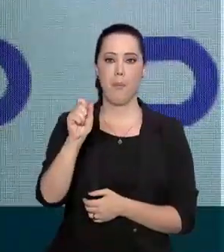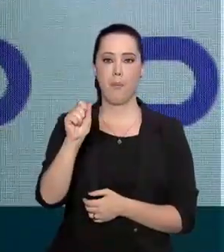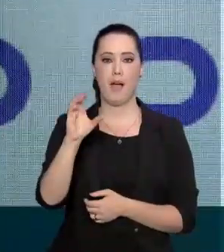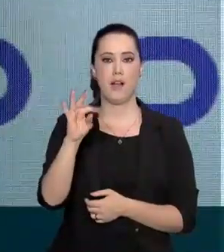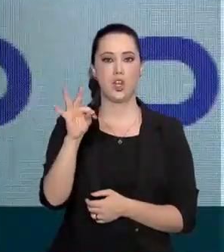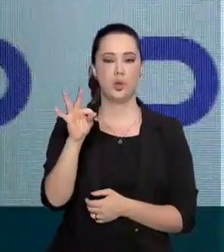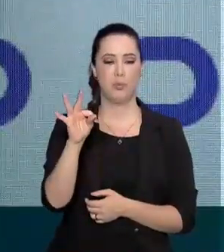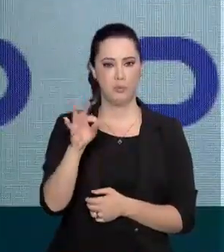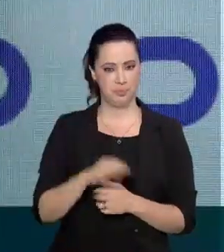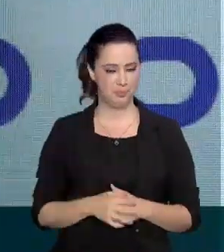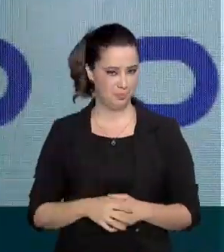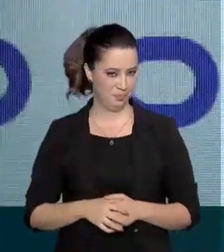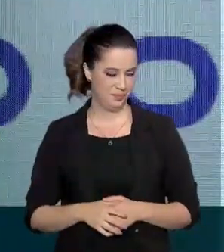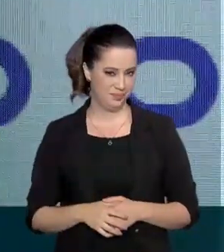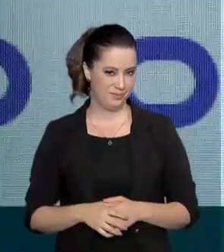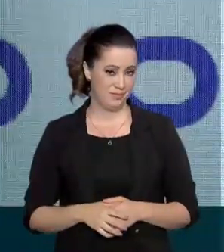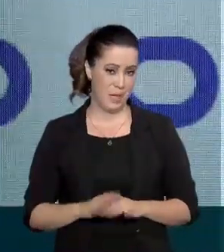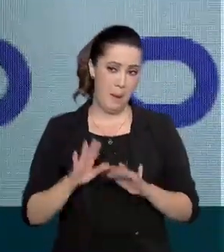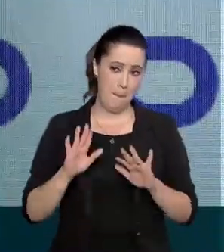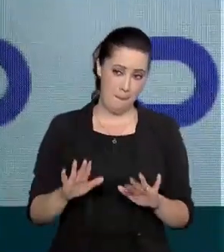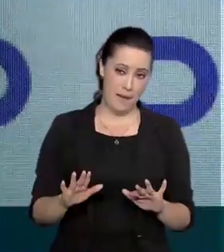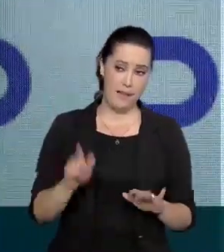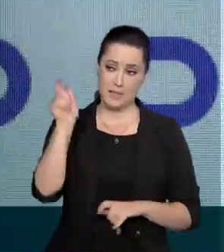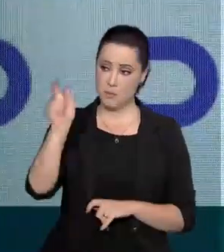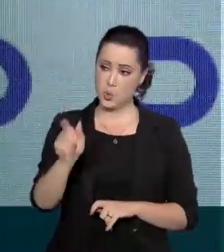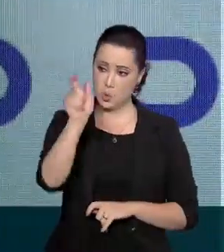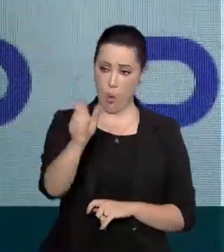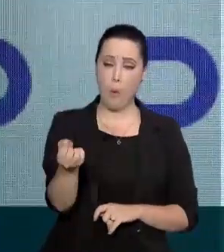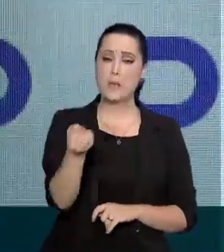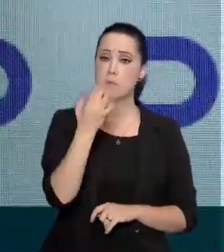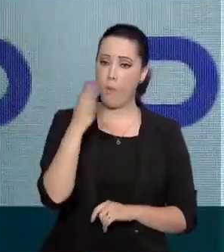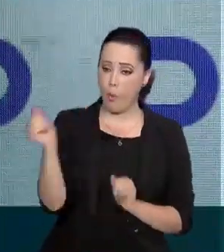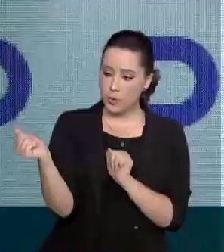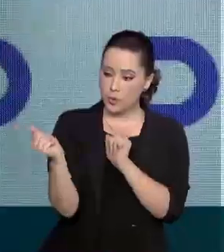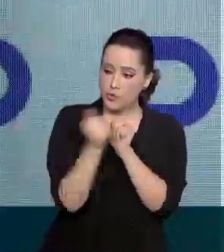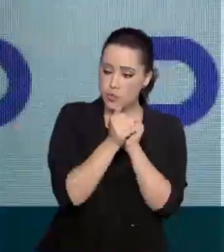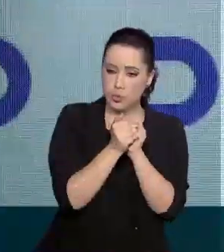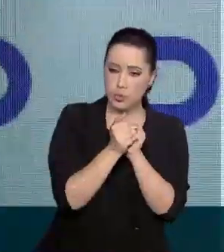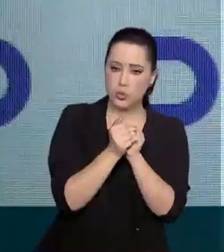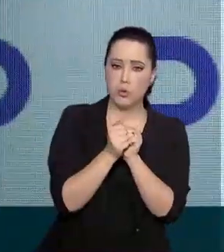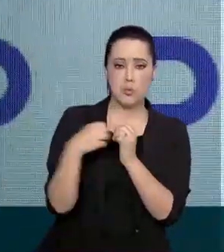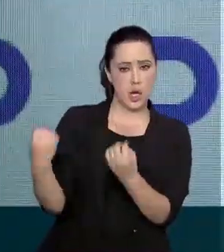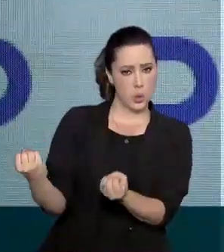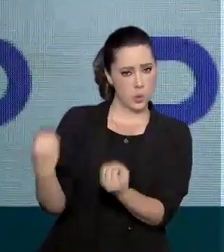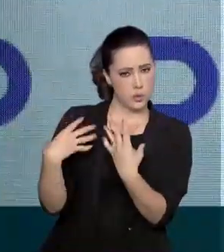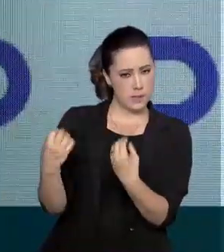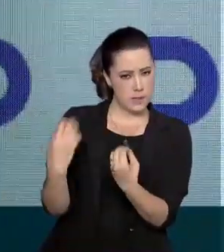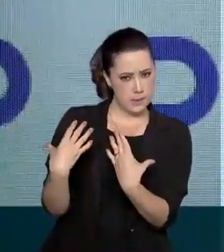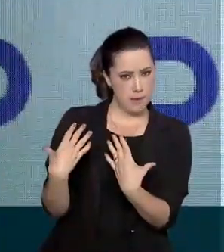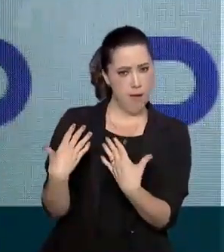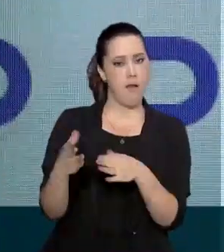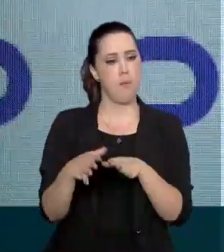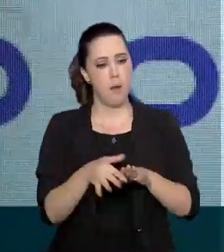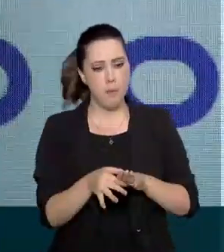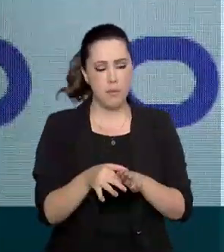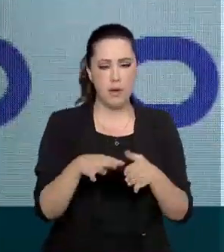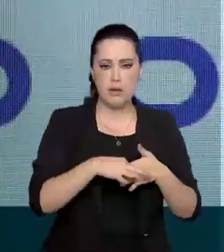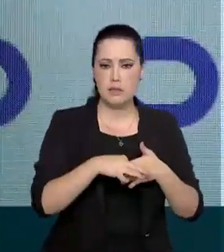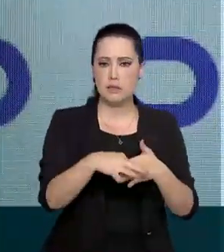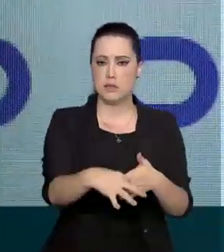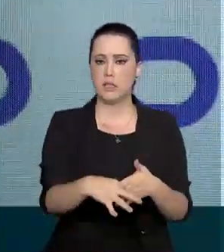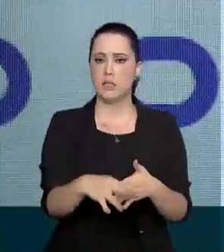Agora, temos boas pessoas ao nosso lado para nos orientar nesse sentido, para buscar soluções, para destravar a vida de